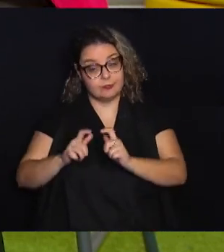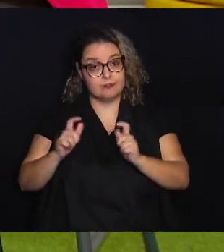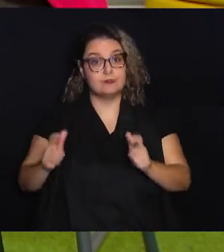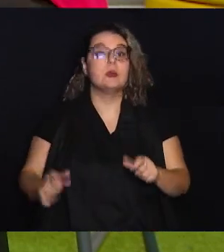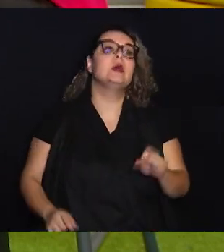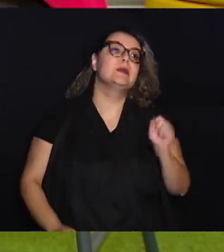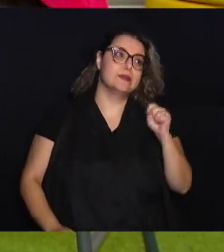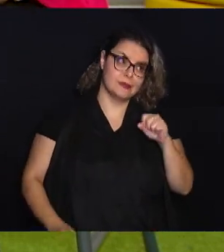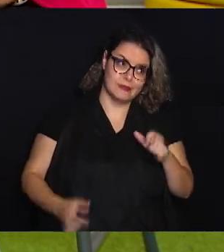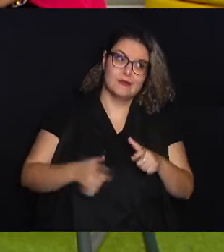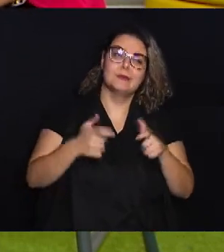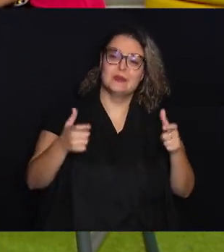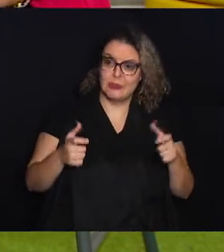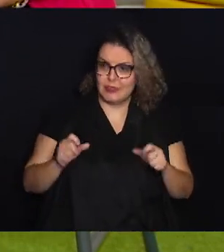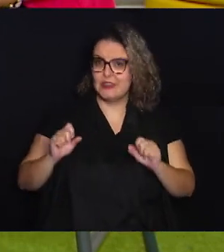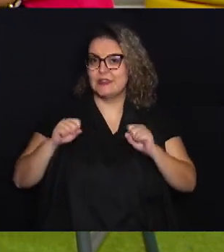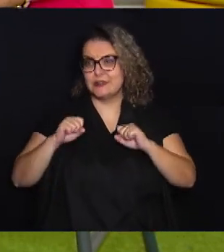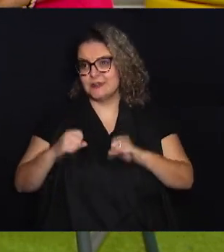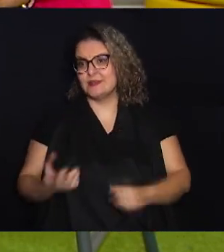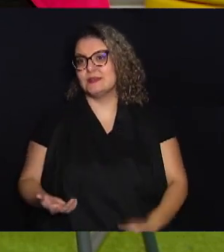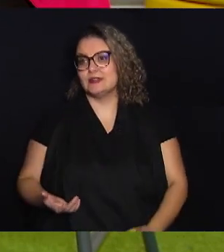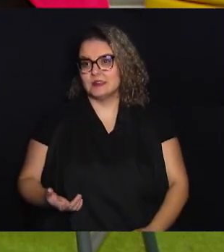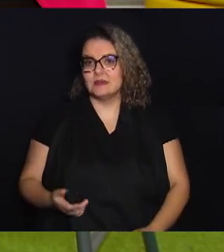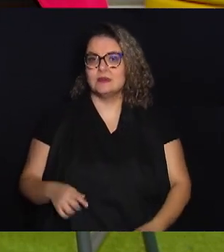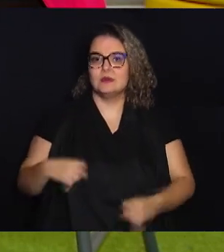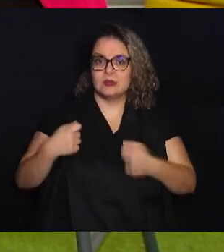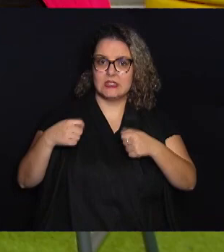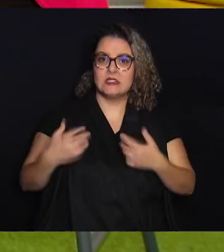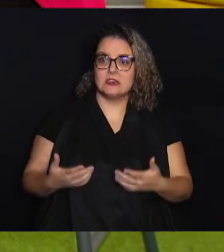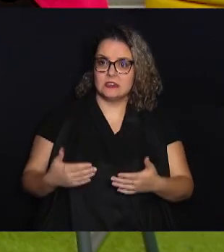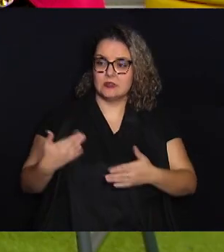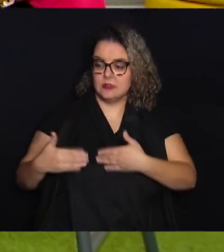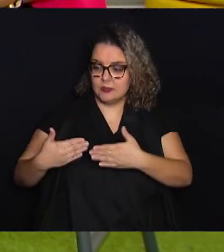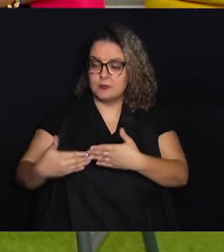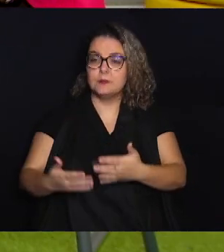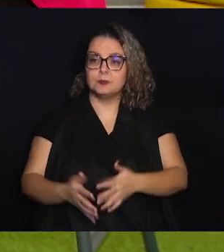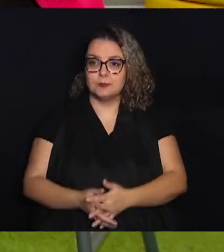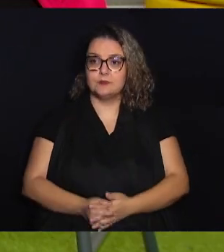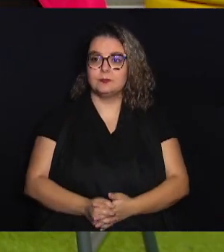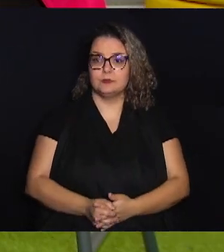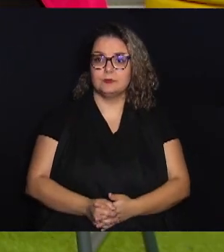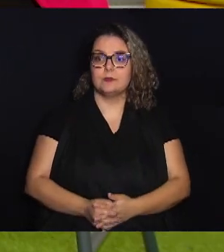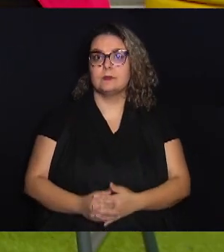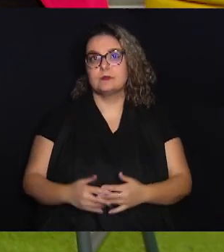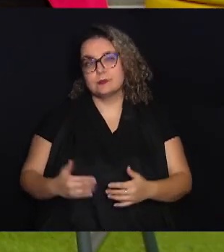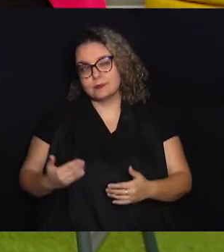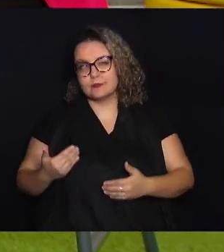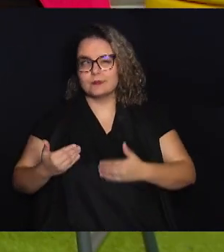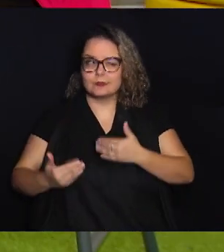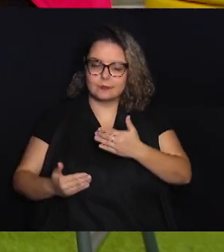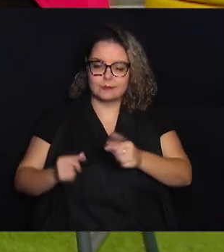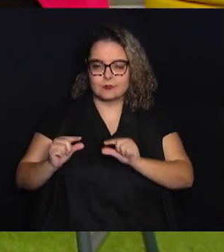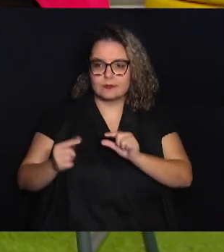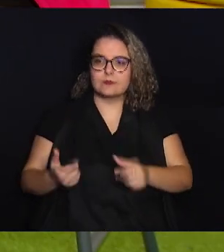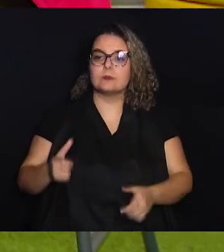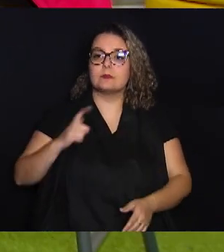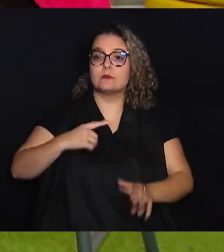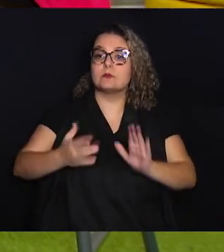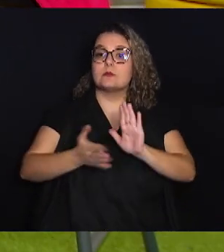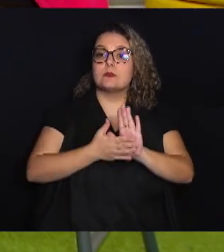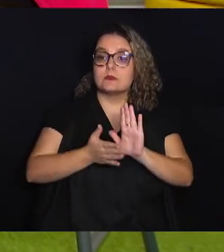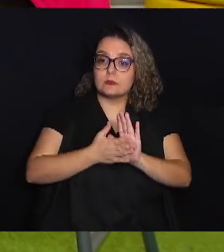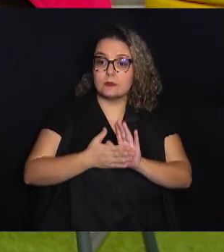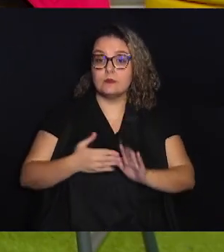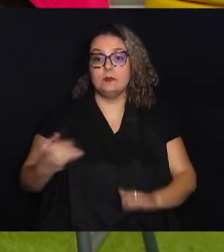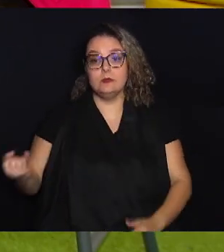muito ainda nessa direção, muito. Acho que nós estamos ainda, né, engatinhando, mas existem